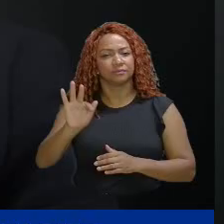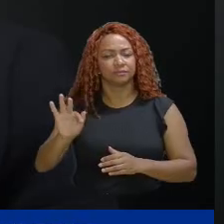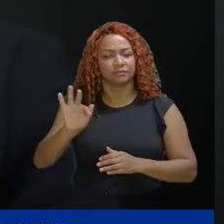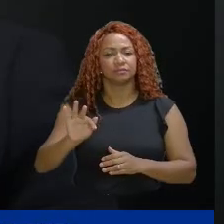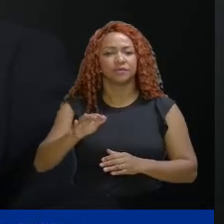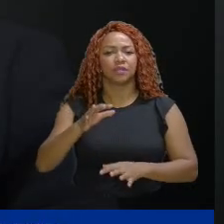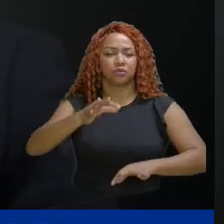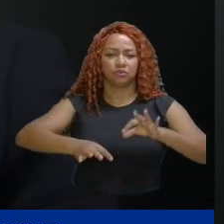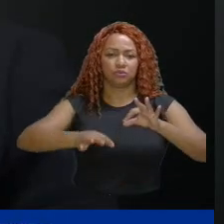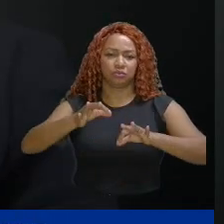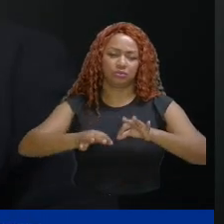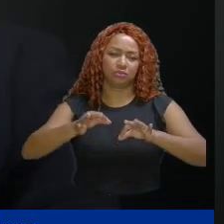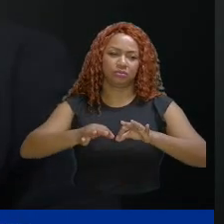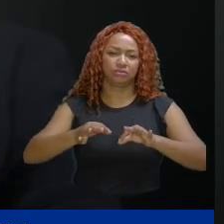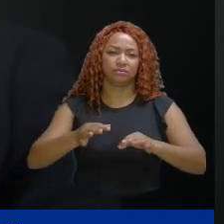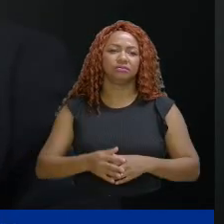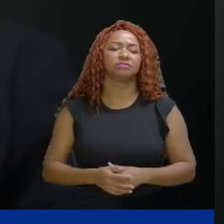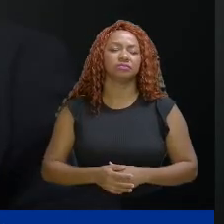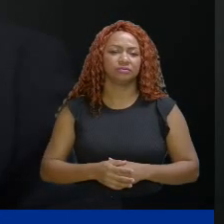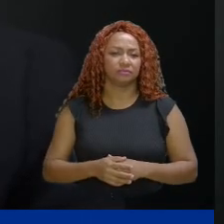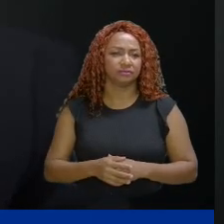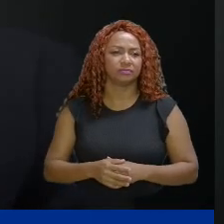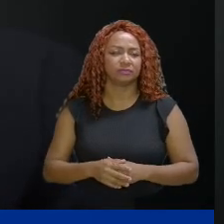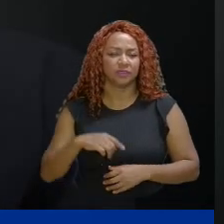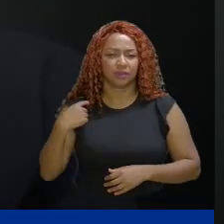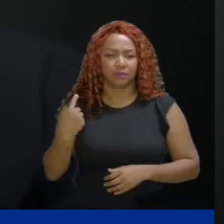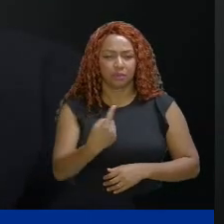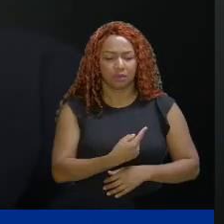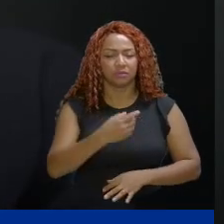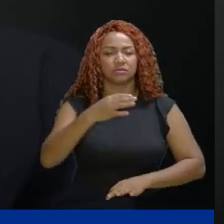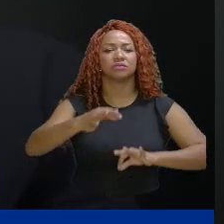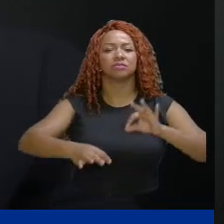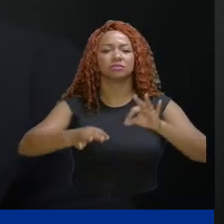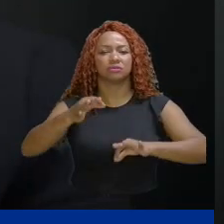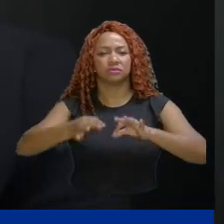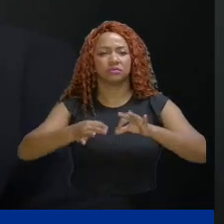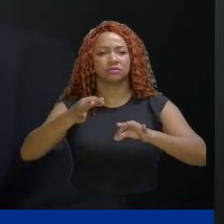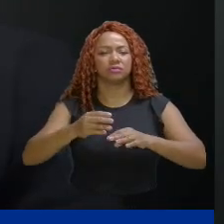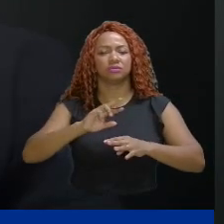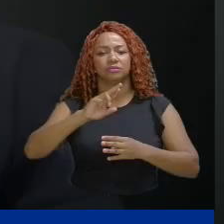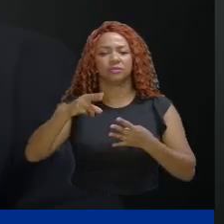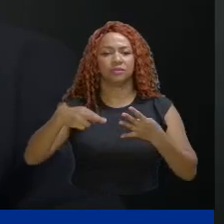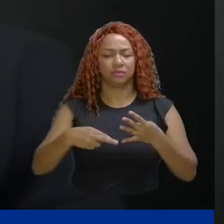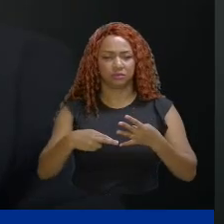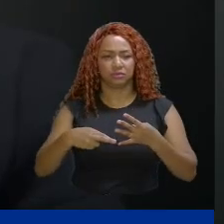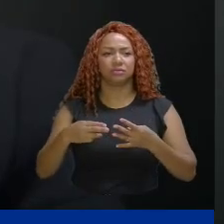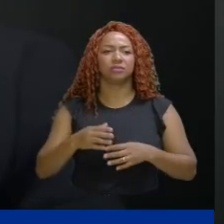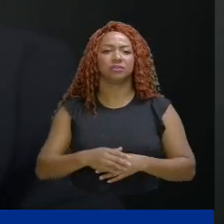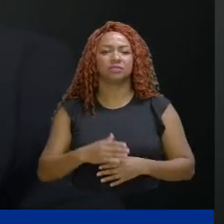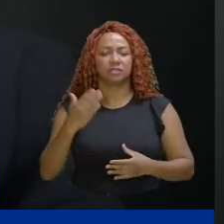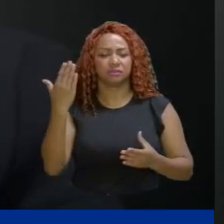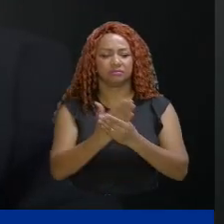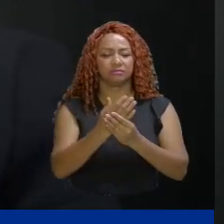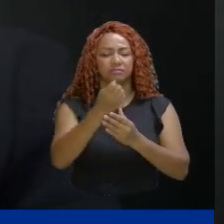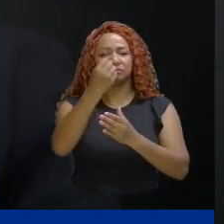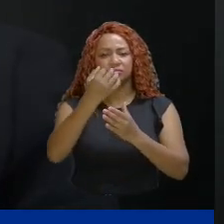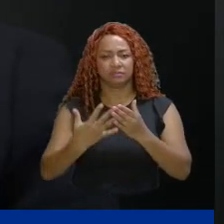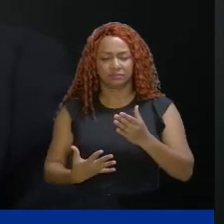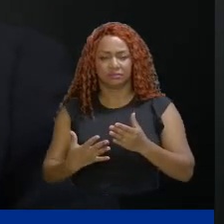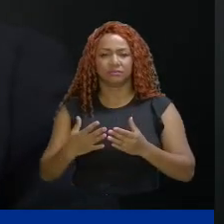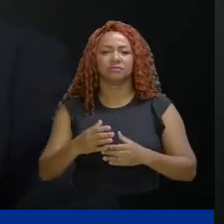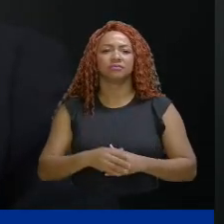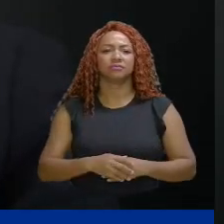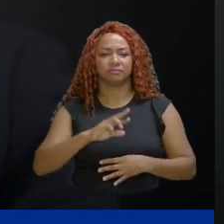o julgamento, então, assim estava. Nós estamos julgando agravo no agravo, tá? Embargo de declaração